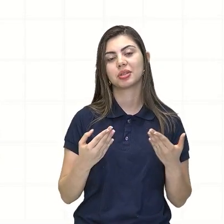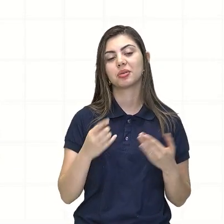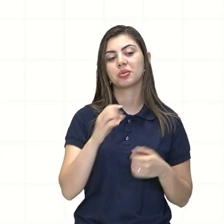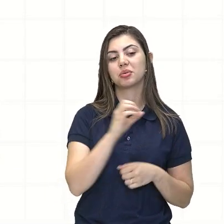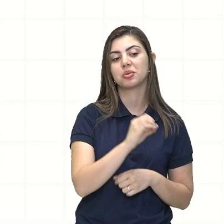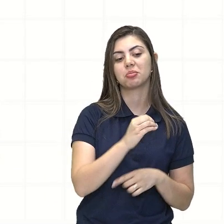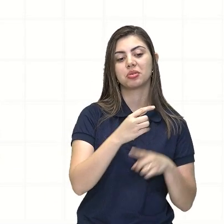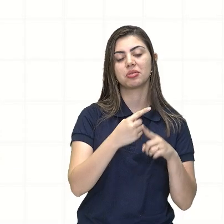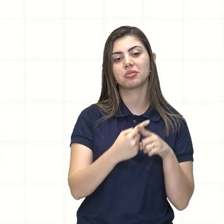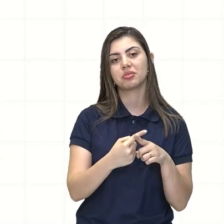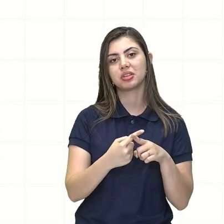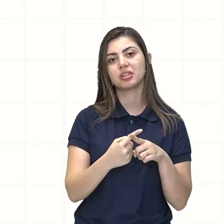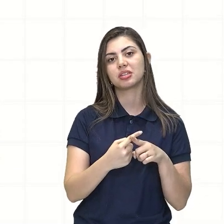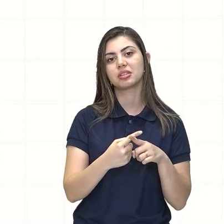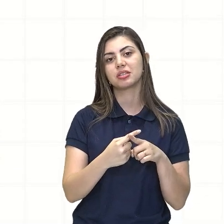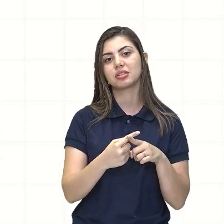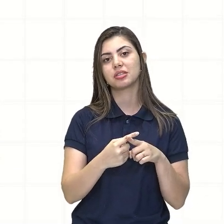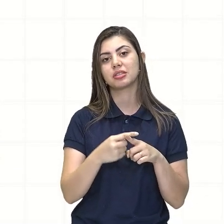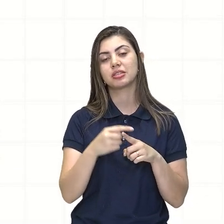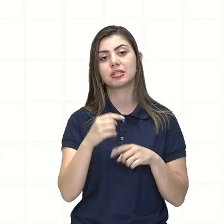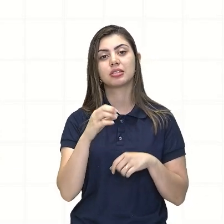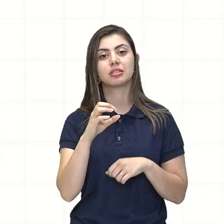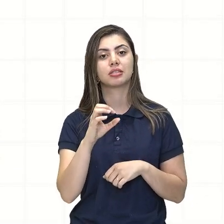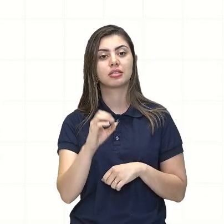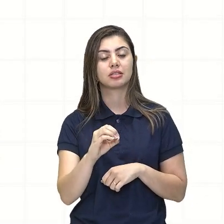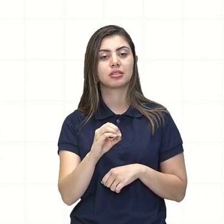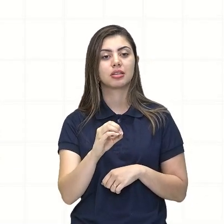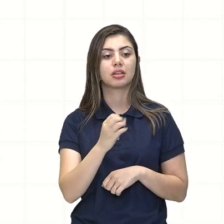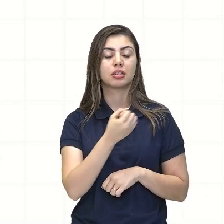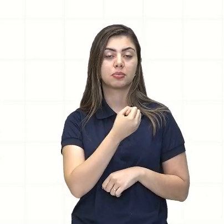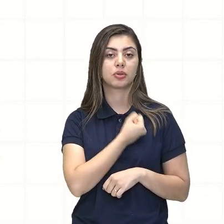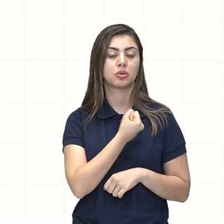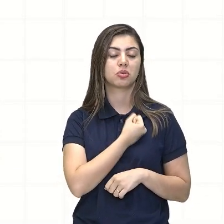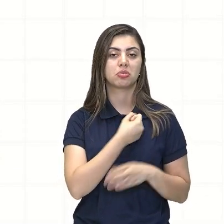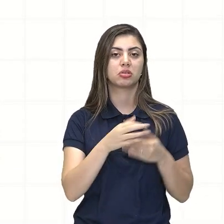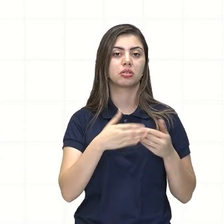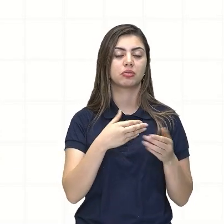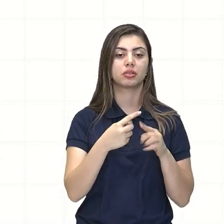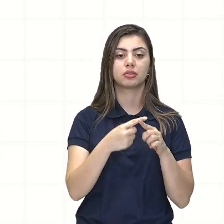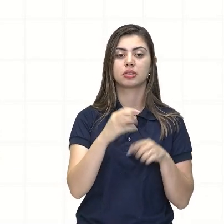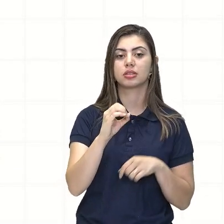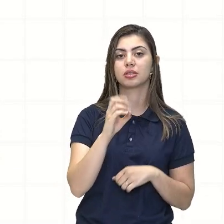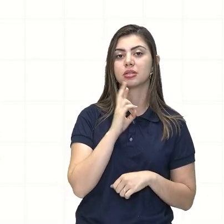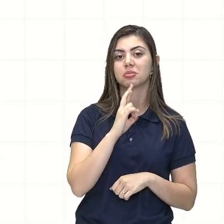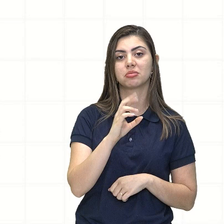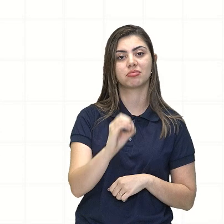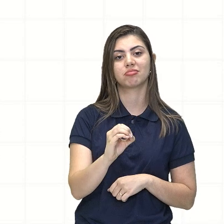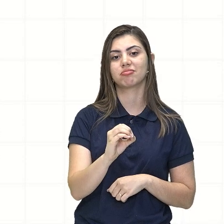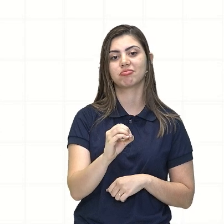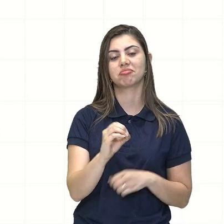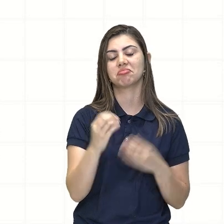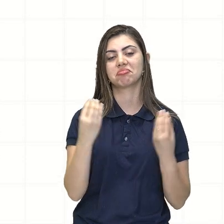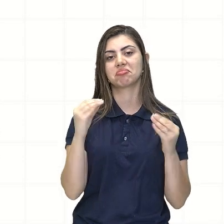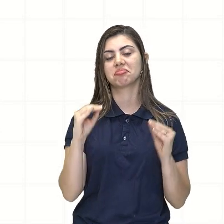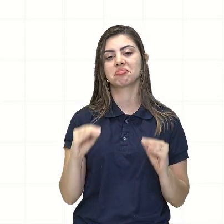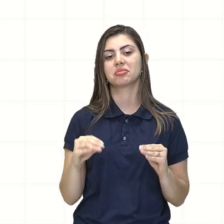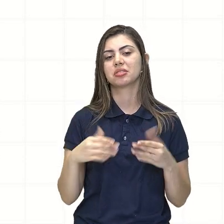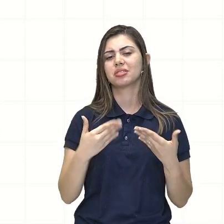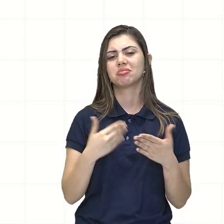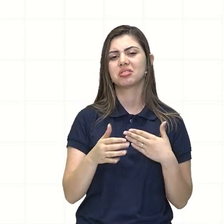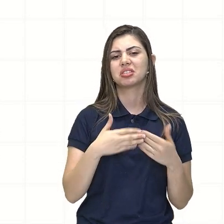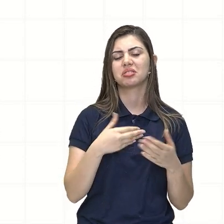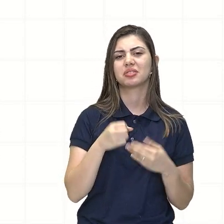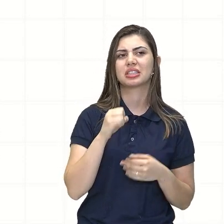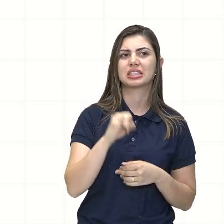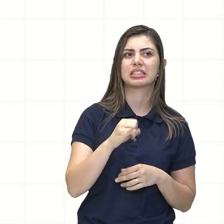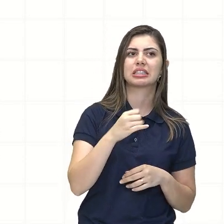número multiplicado por zero é zero. Então não me interessa se o